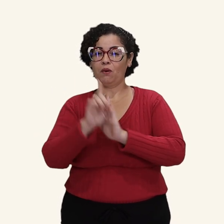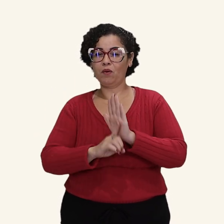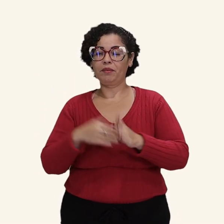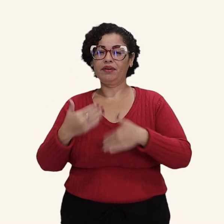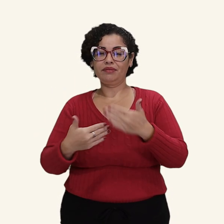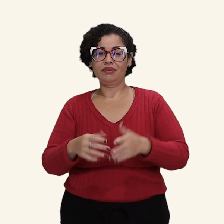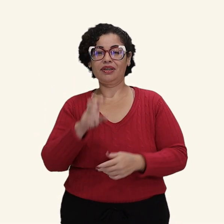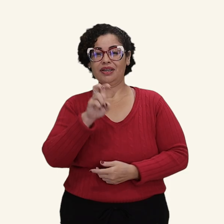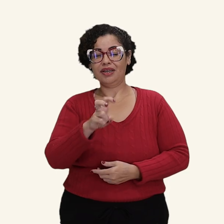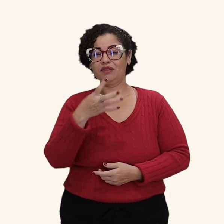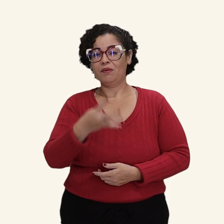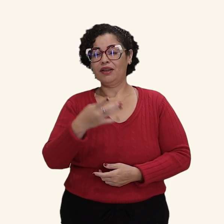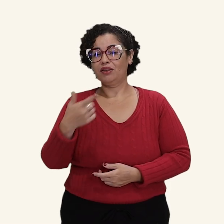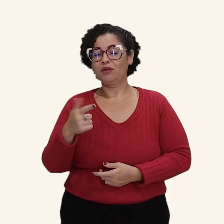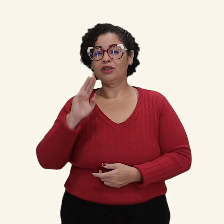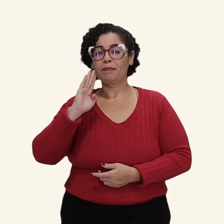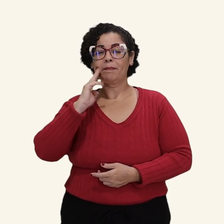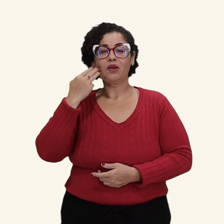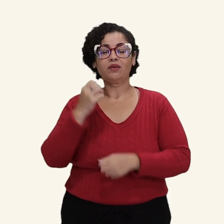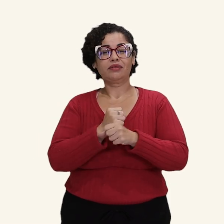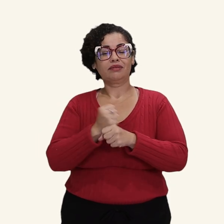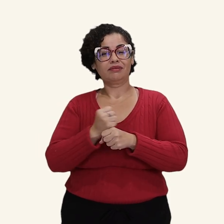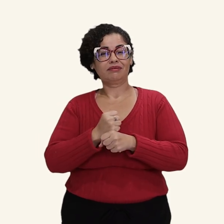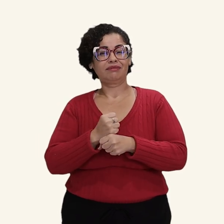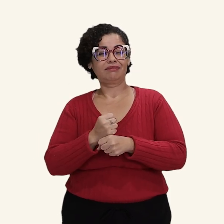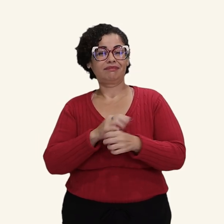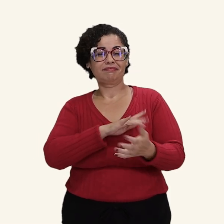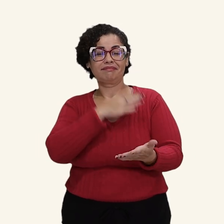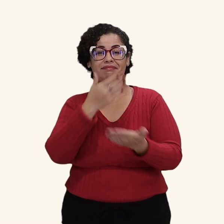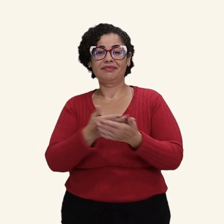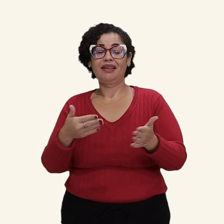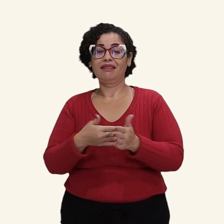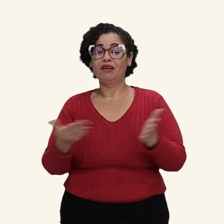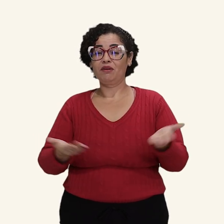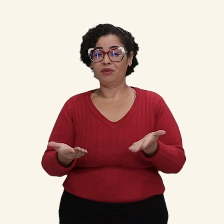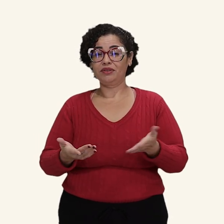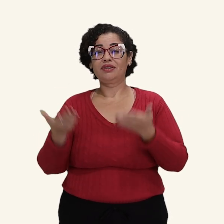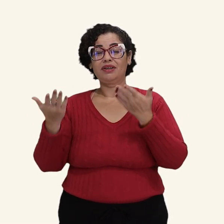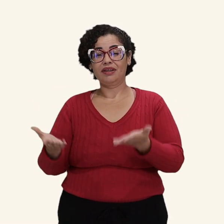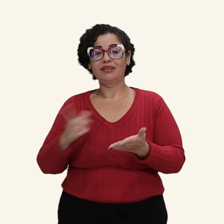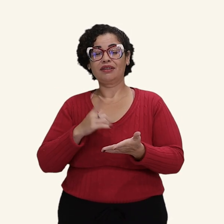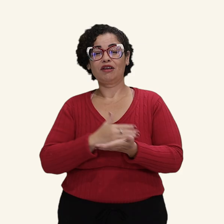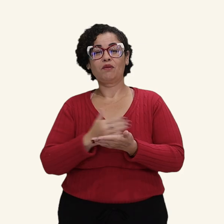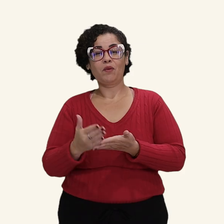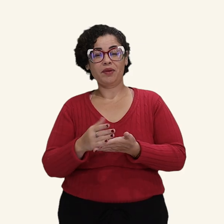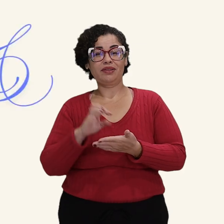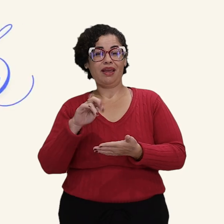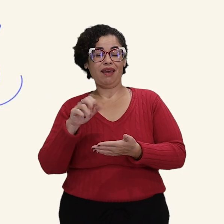aproximadamente 542 milhões de anos e se estendendo até hoje. É nele que surgem as